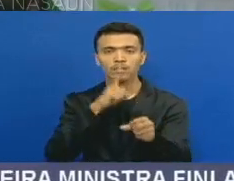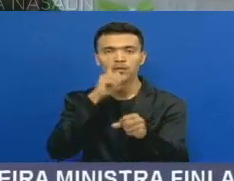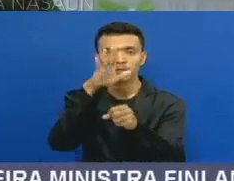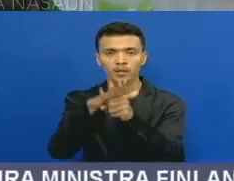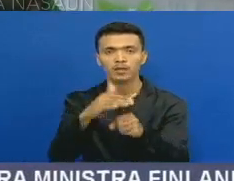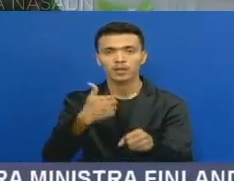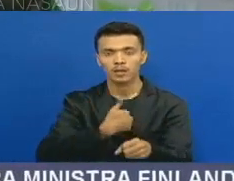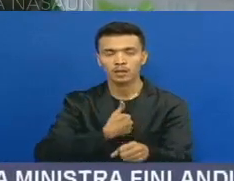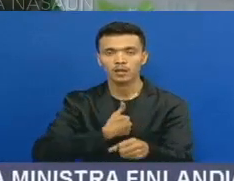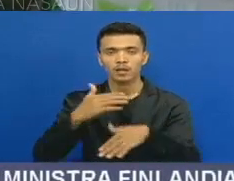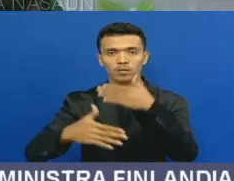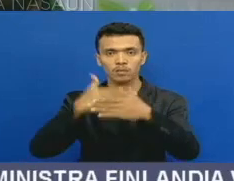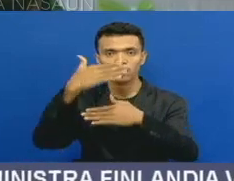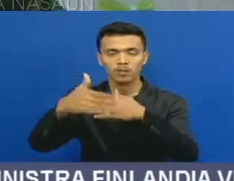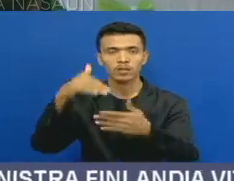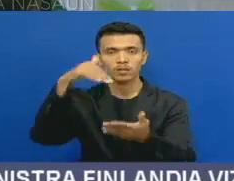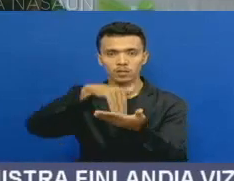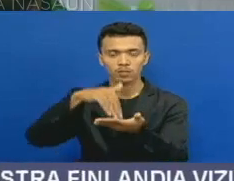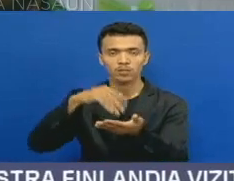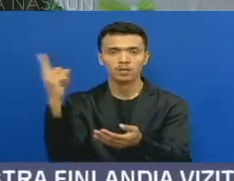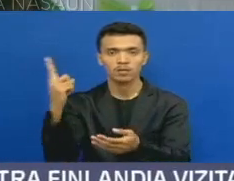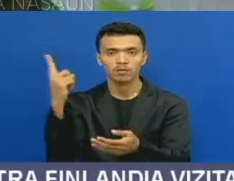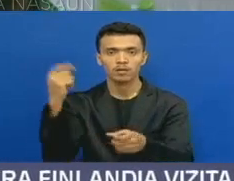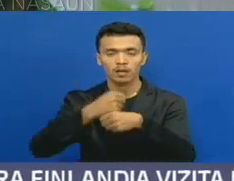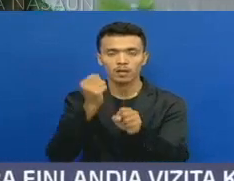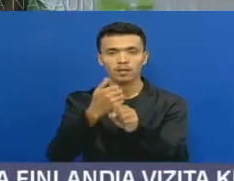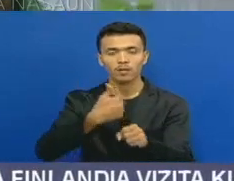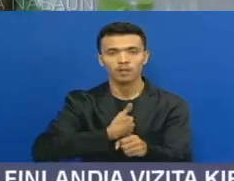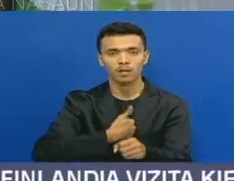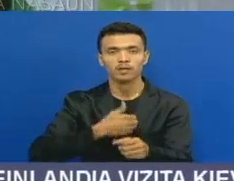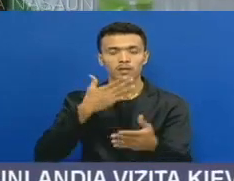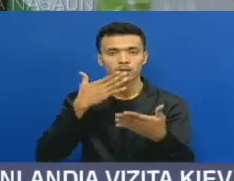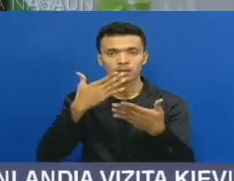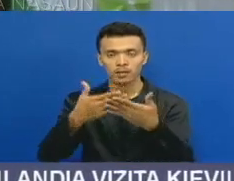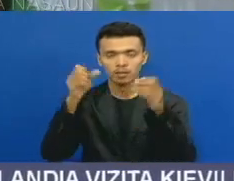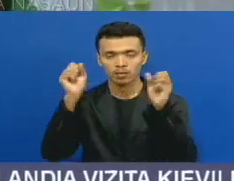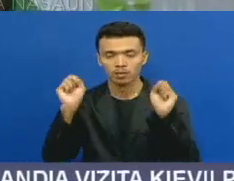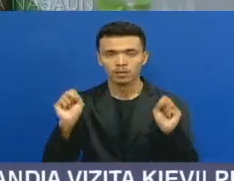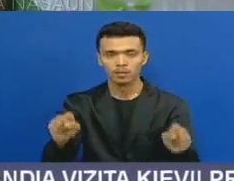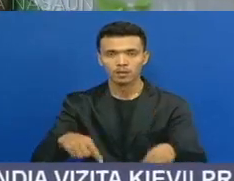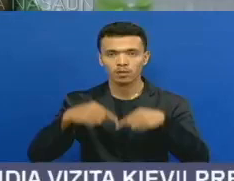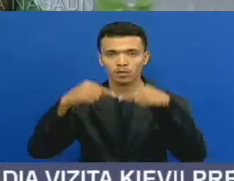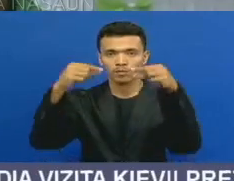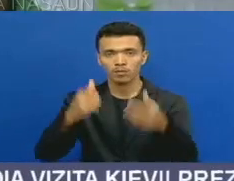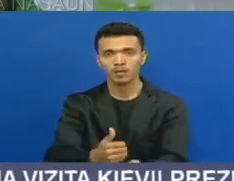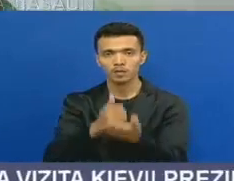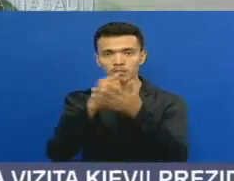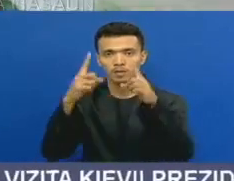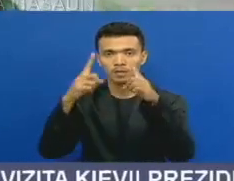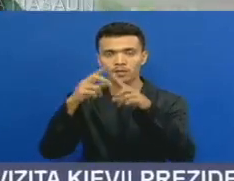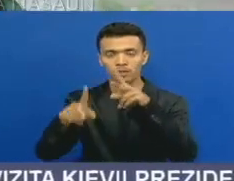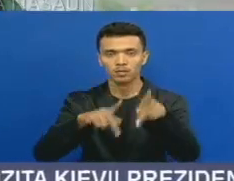tu baúin. Estuda na FATIN, alunia ANG, sai profissional, diaglita. Pode bele for contributo diagba